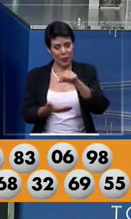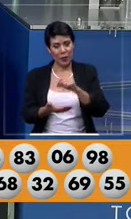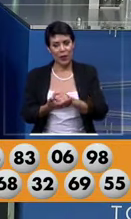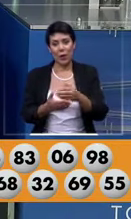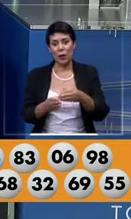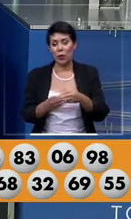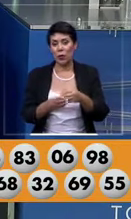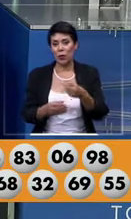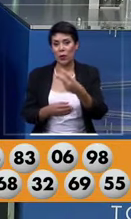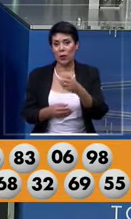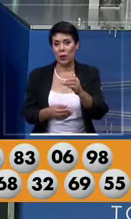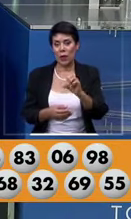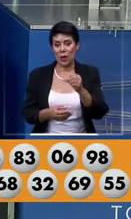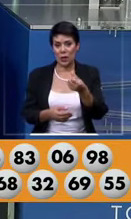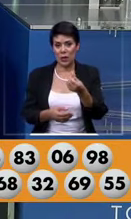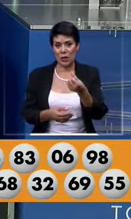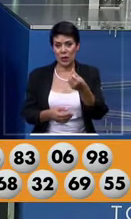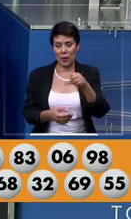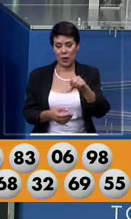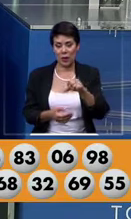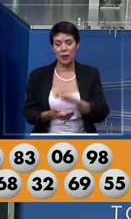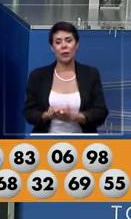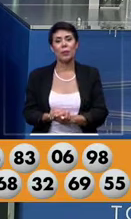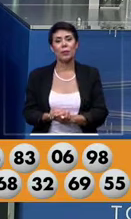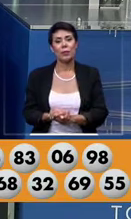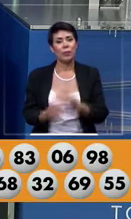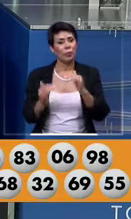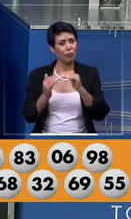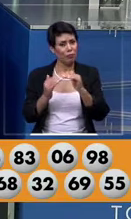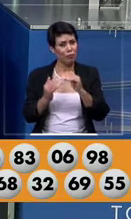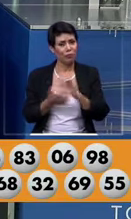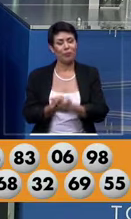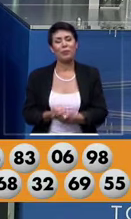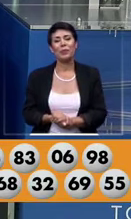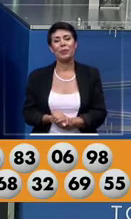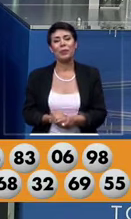no concurso 2061 da Lotomania. Confira comigo.